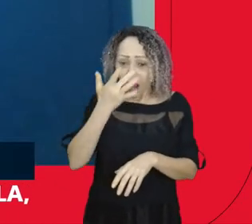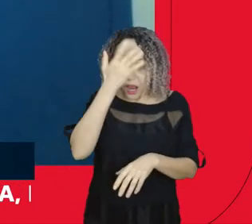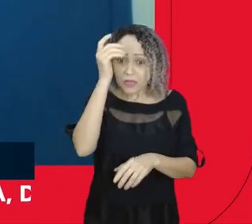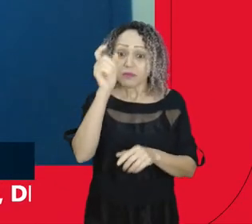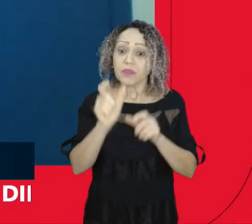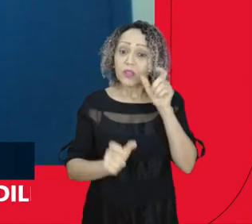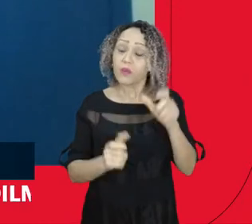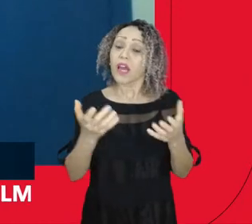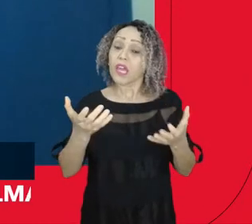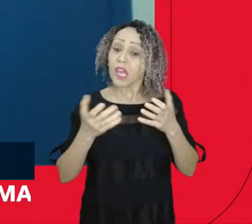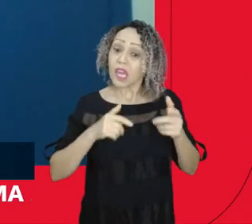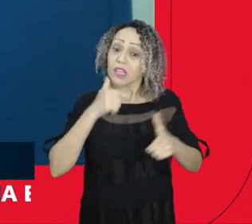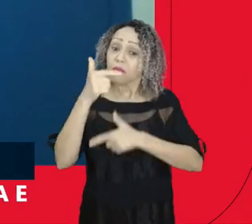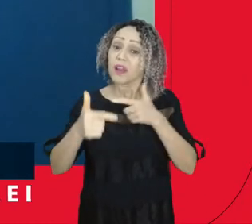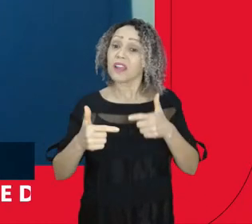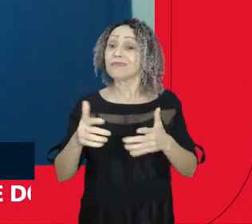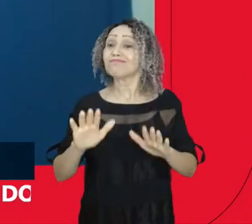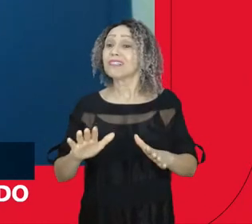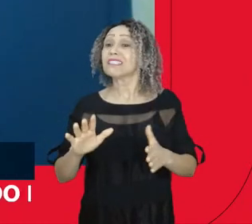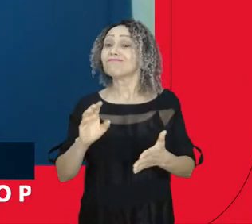Família, sempre esteve,